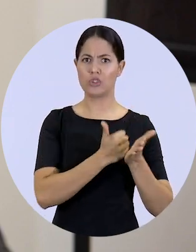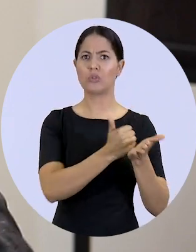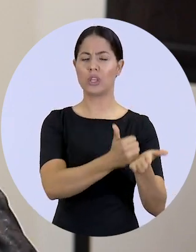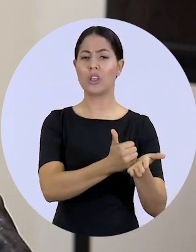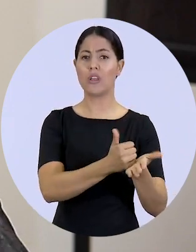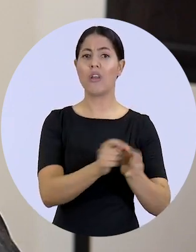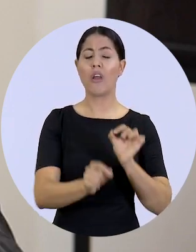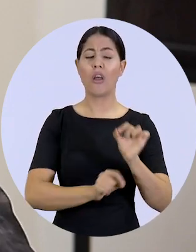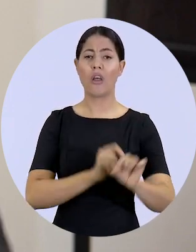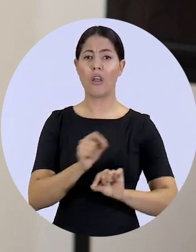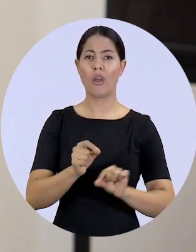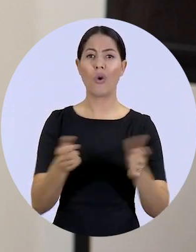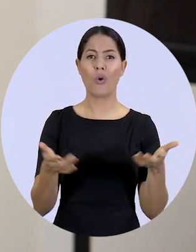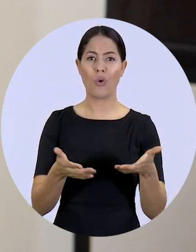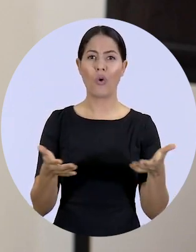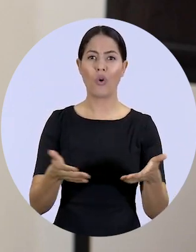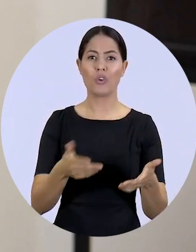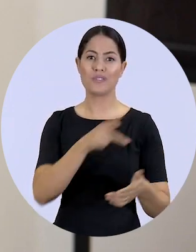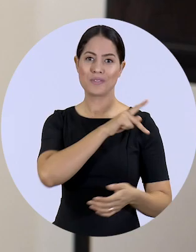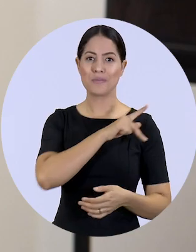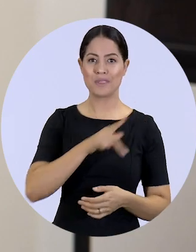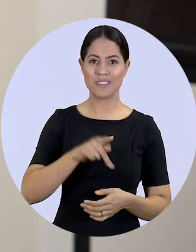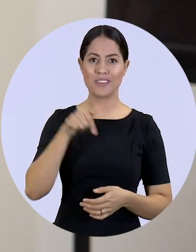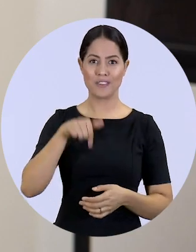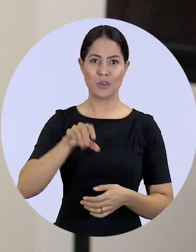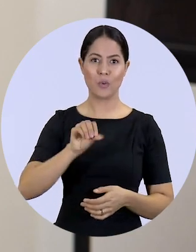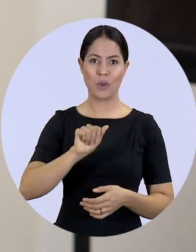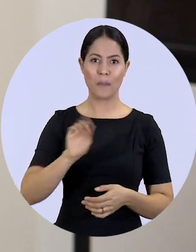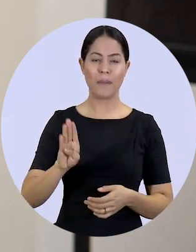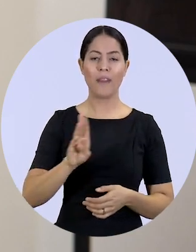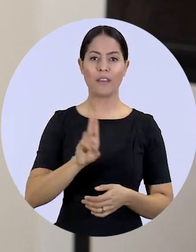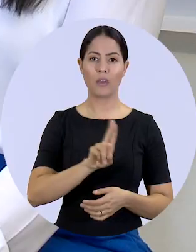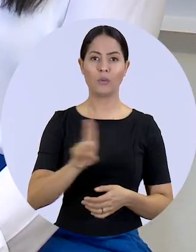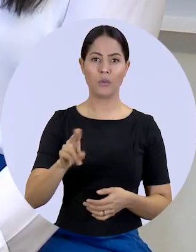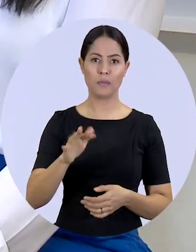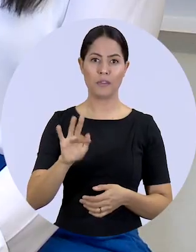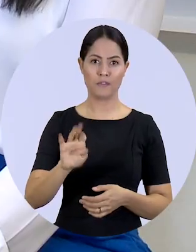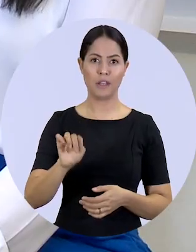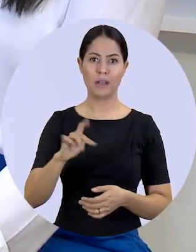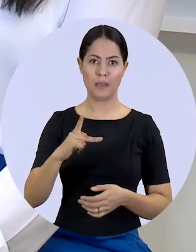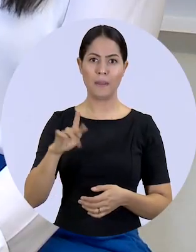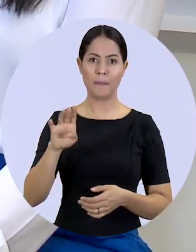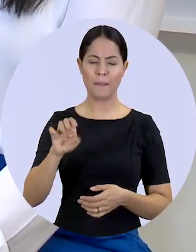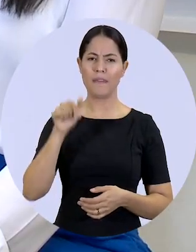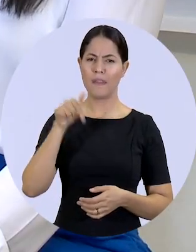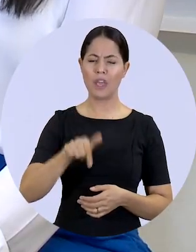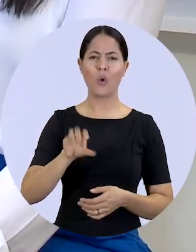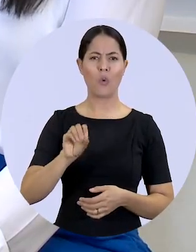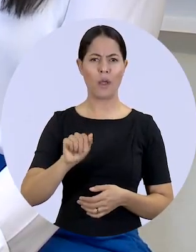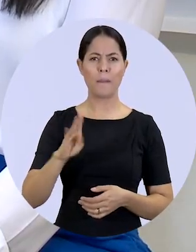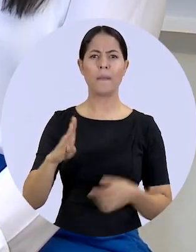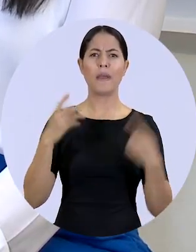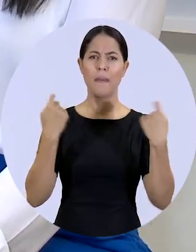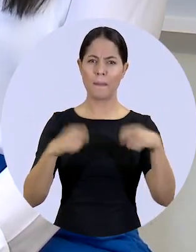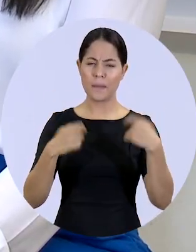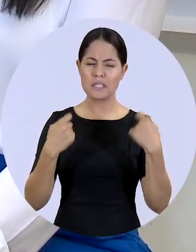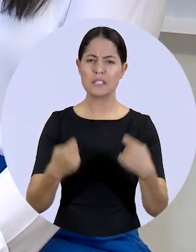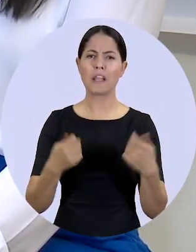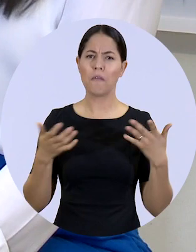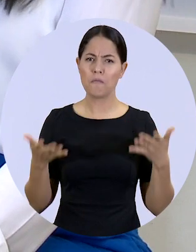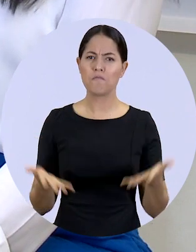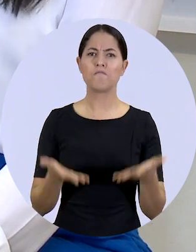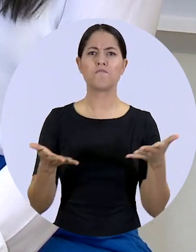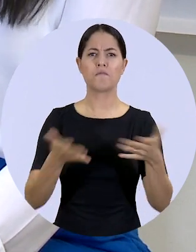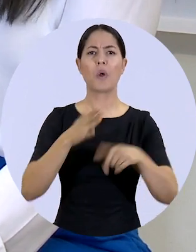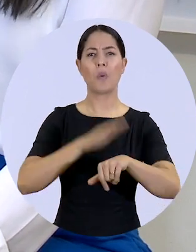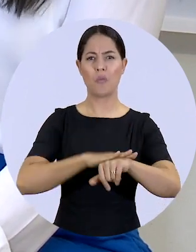hoje, temos como presidente um advogado da estatura do Felipe, que realmente deu uma dimensão à ordem, que a ordem